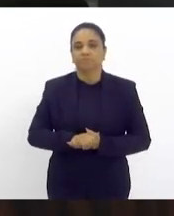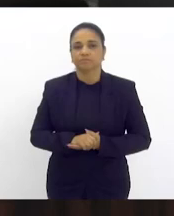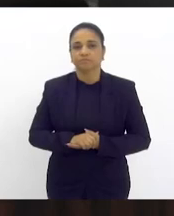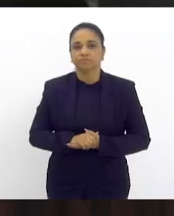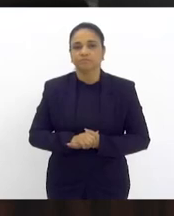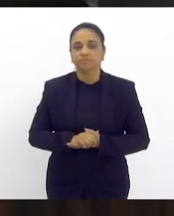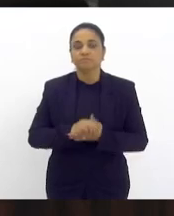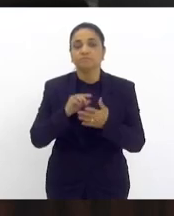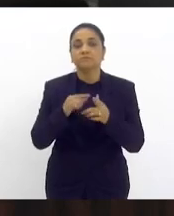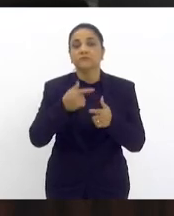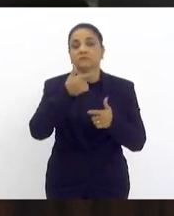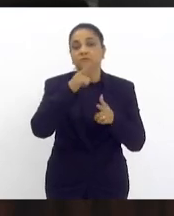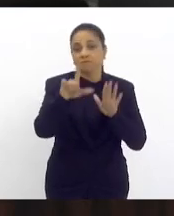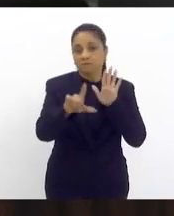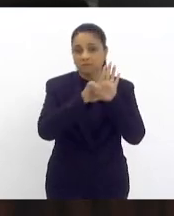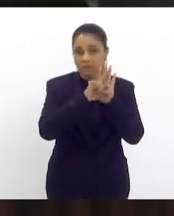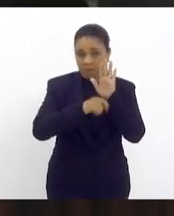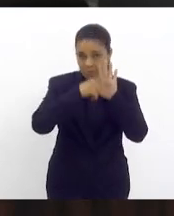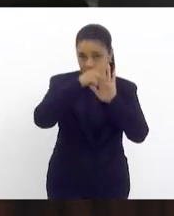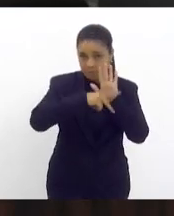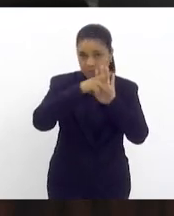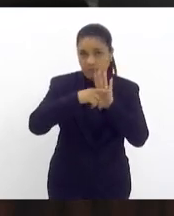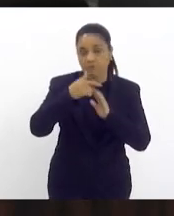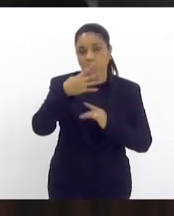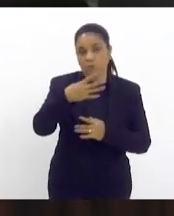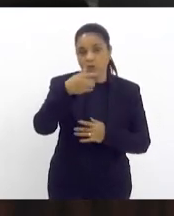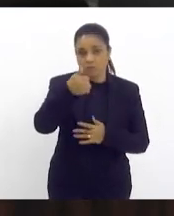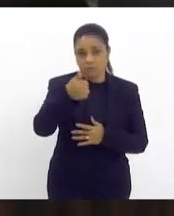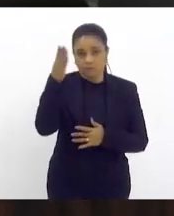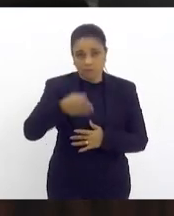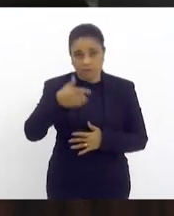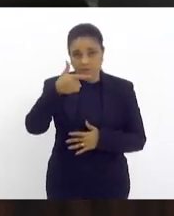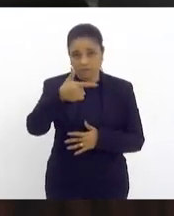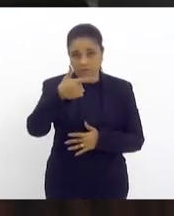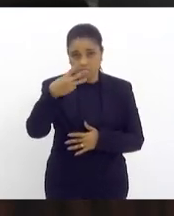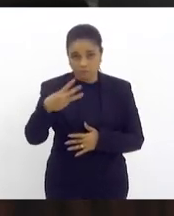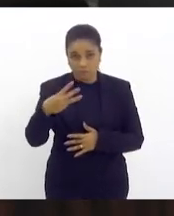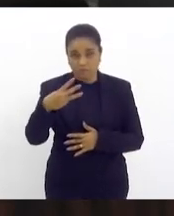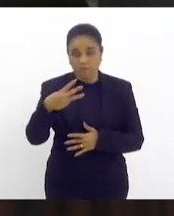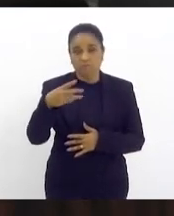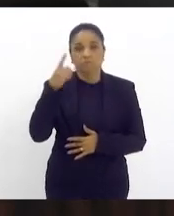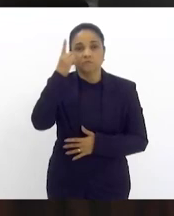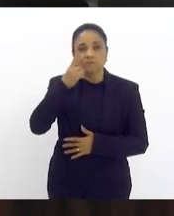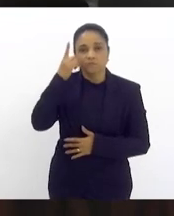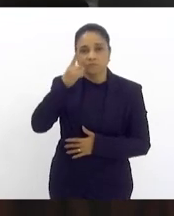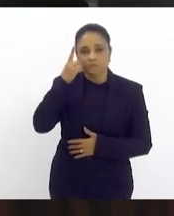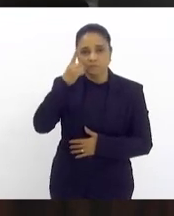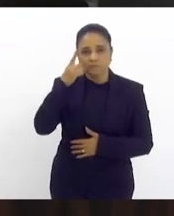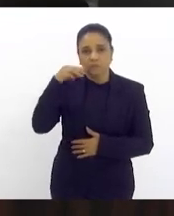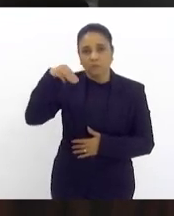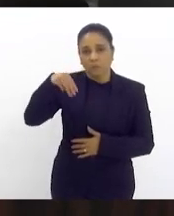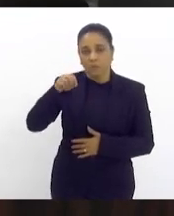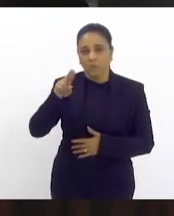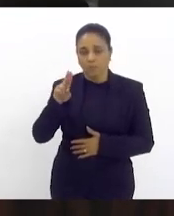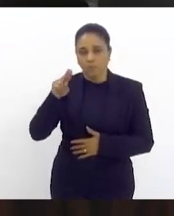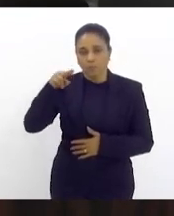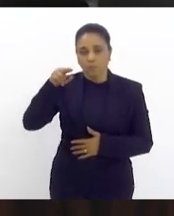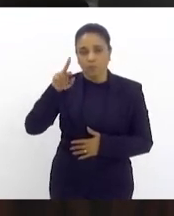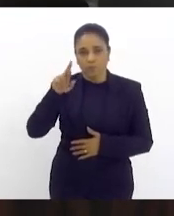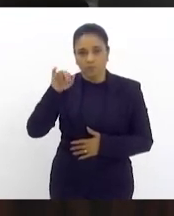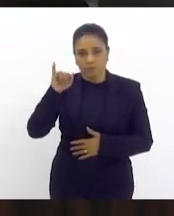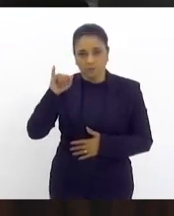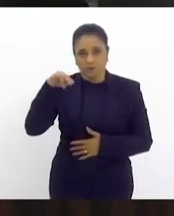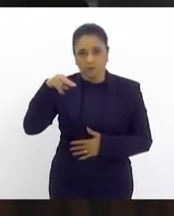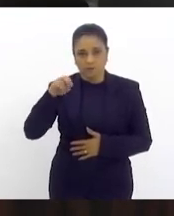indicação Legislativa 41/2023 de autoria deputado munir Neto e